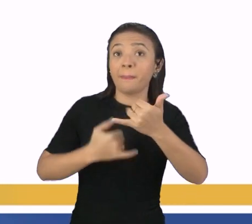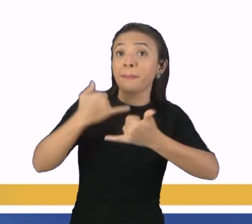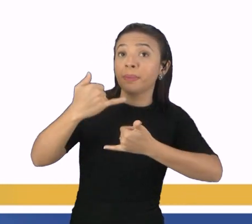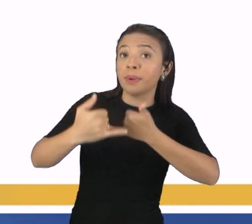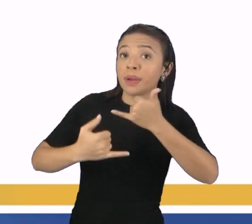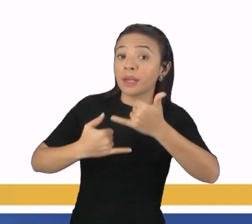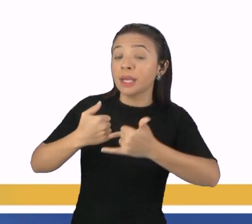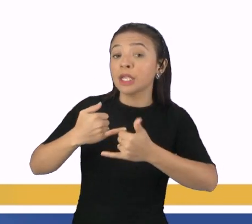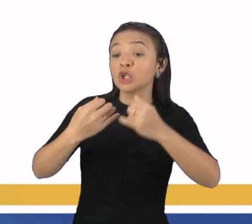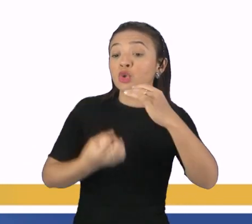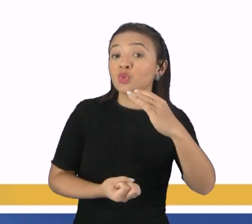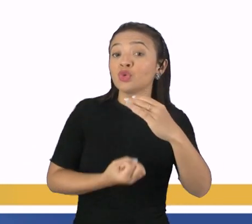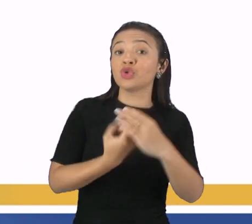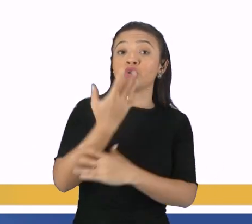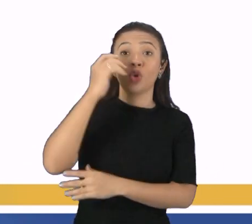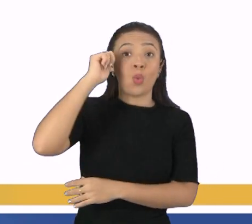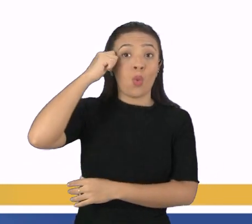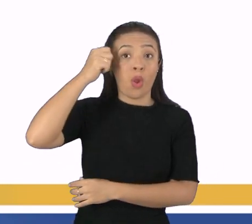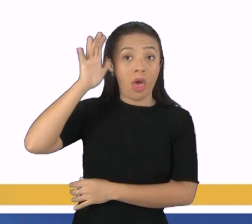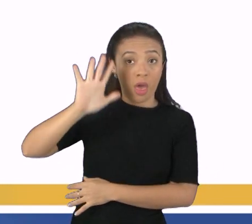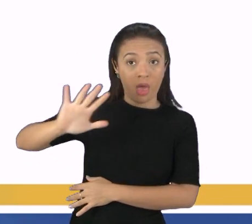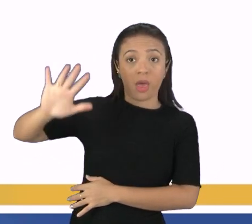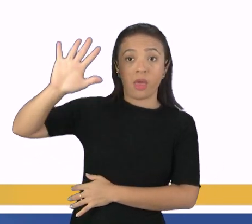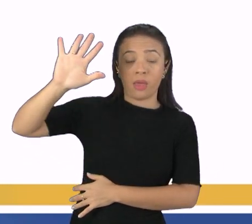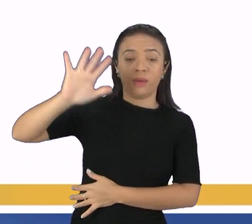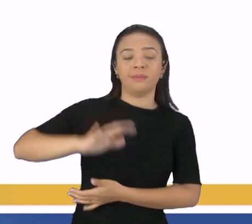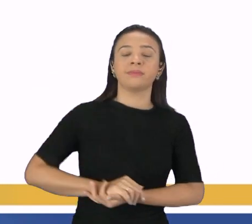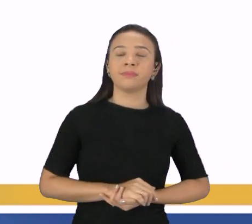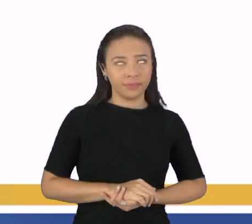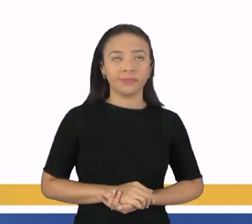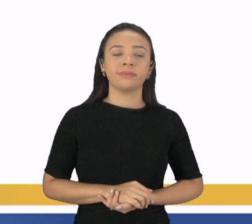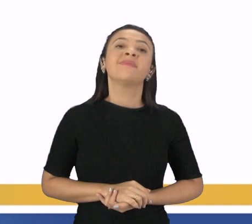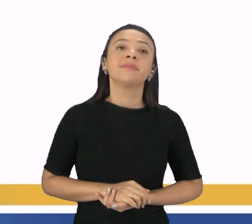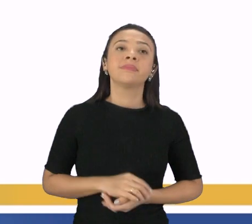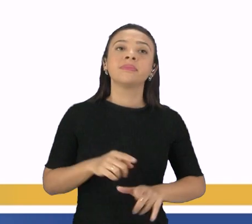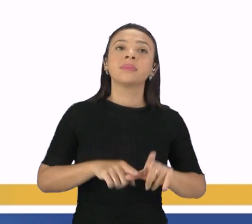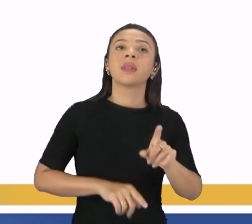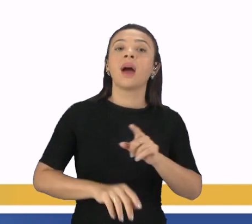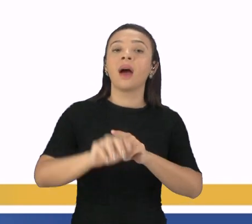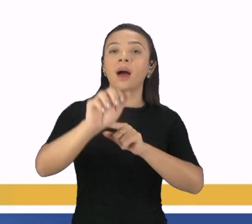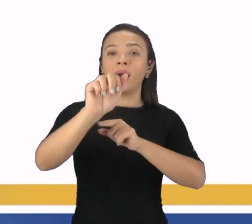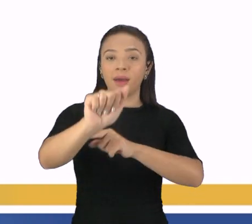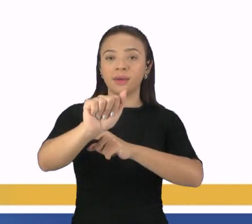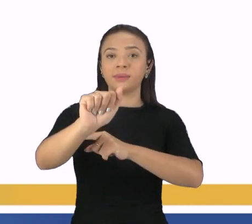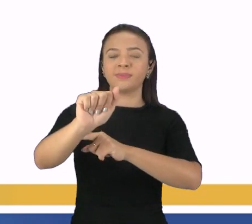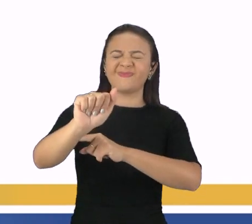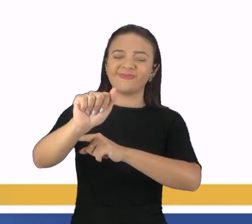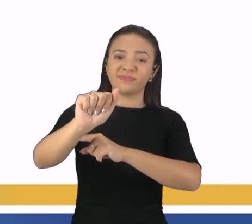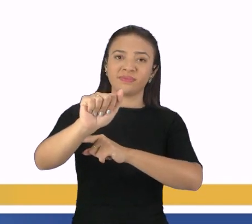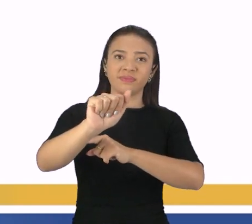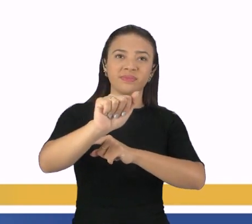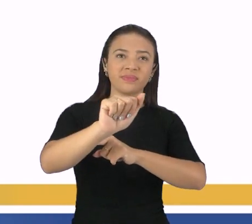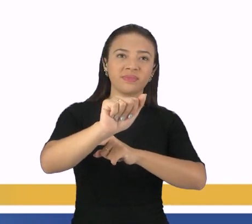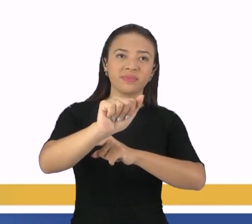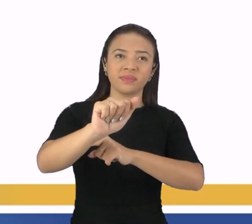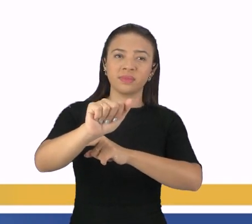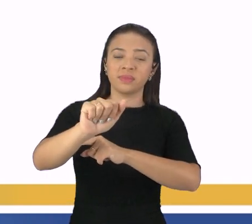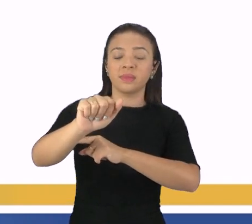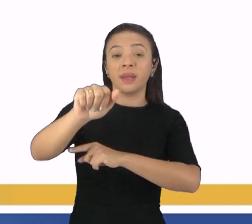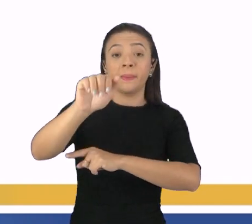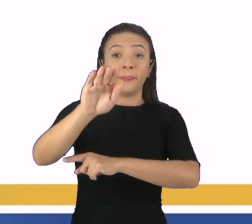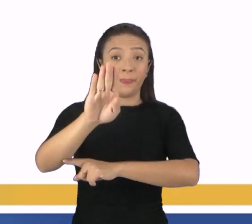brincadeiras de origem africana, né? Alternativa A, peteca, taco, pular corda,